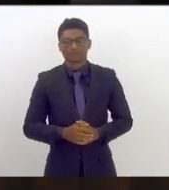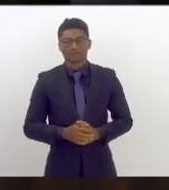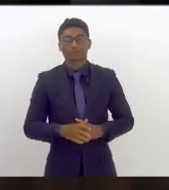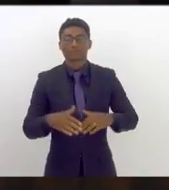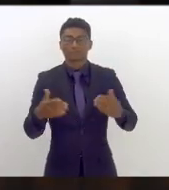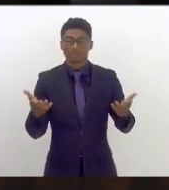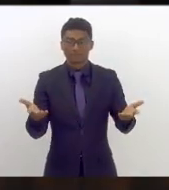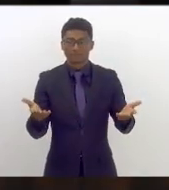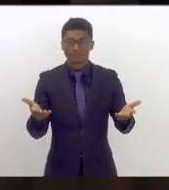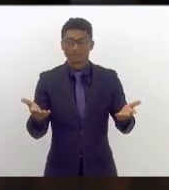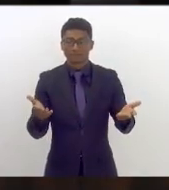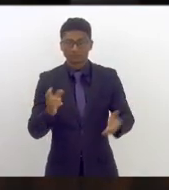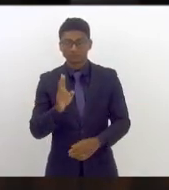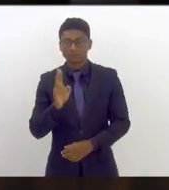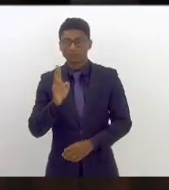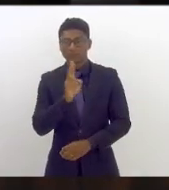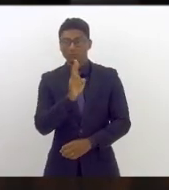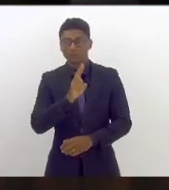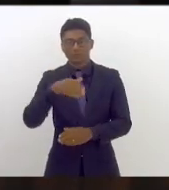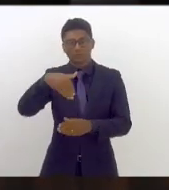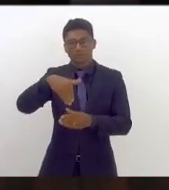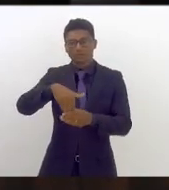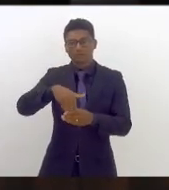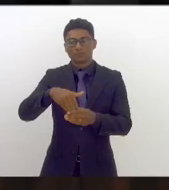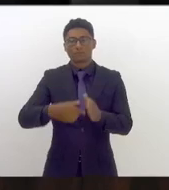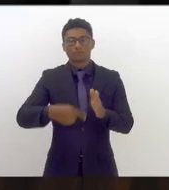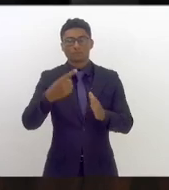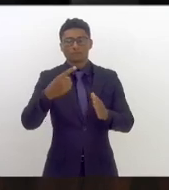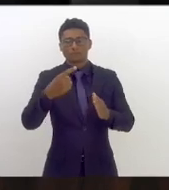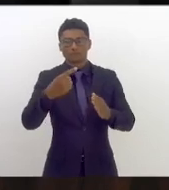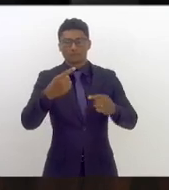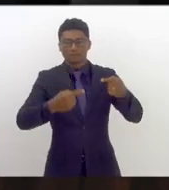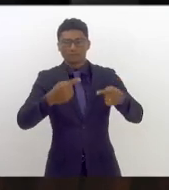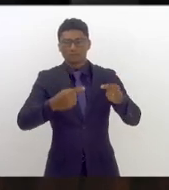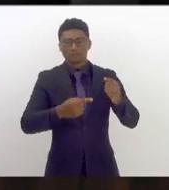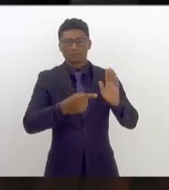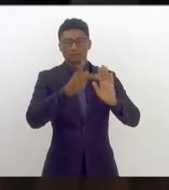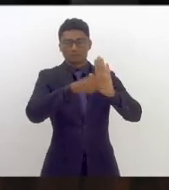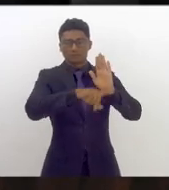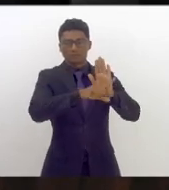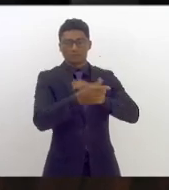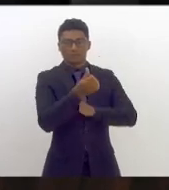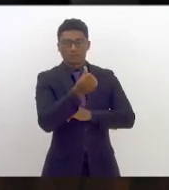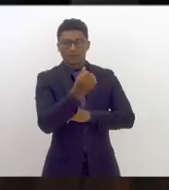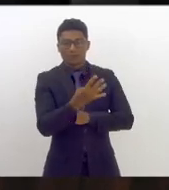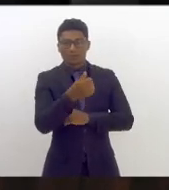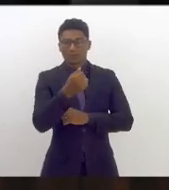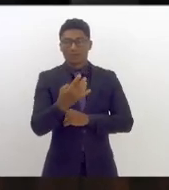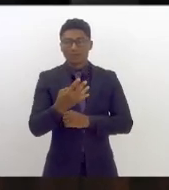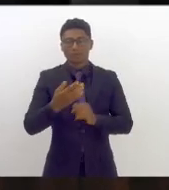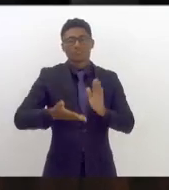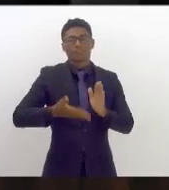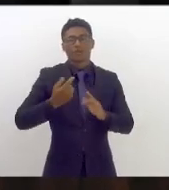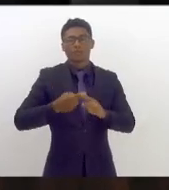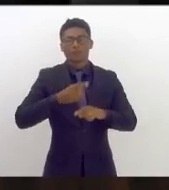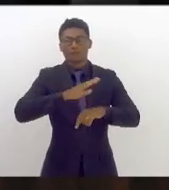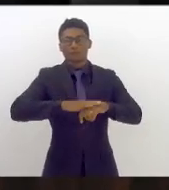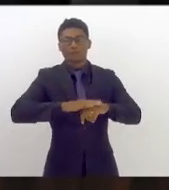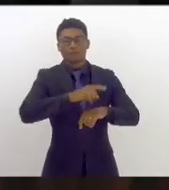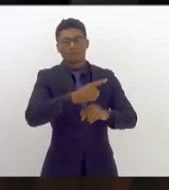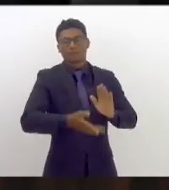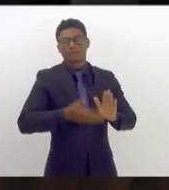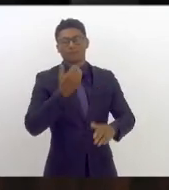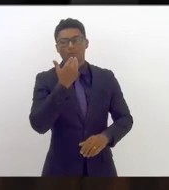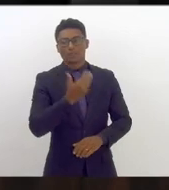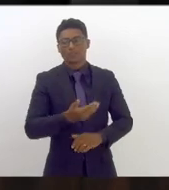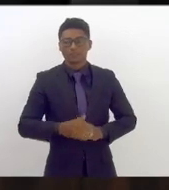Então, em regime de urgência, em votação e discussão única, projeto de lei 6414, retirada a pedido do autor. Em regime